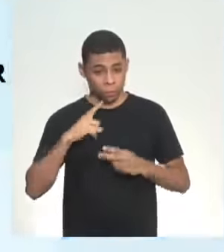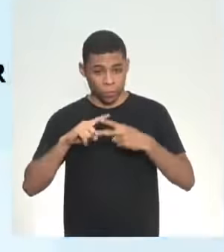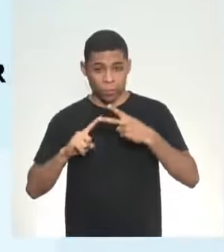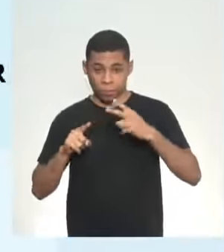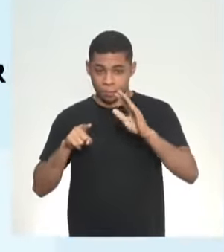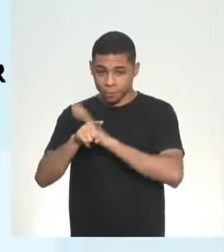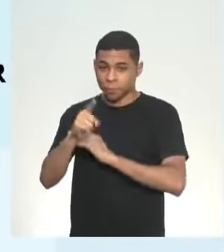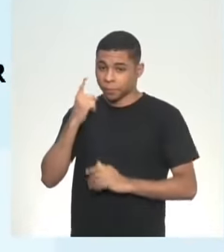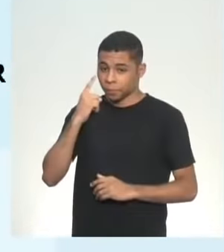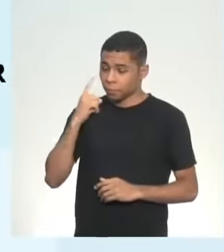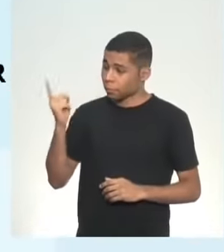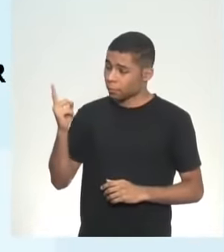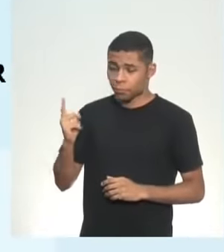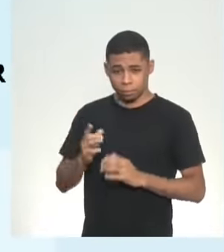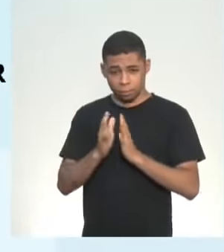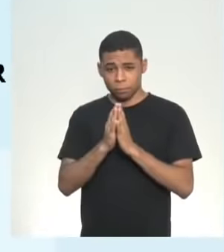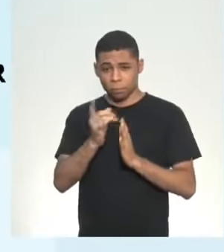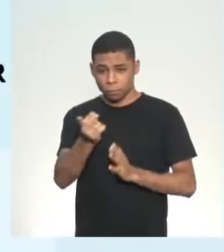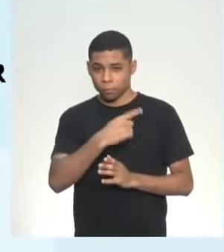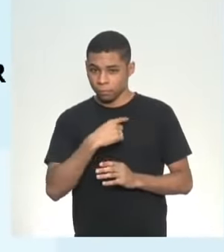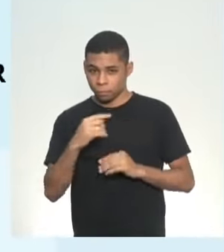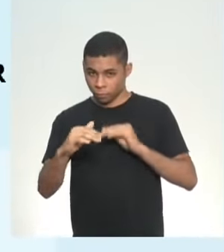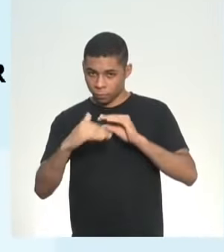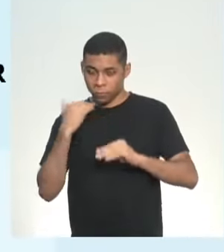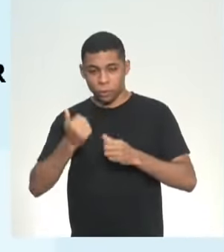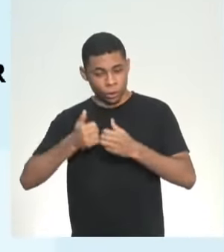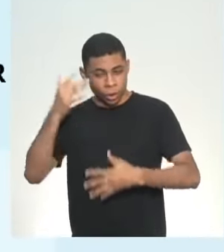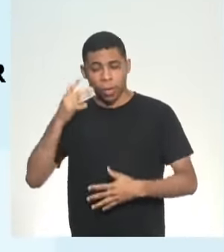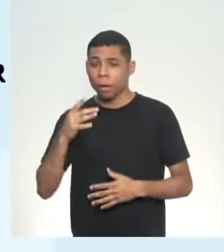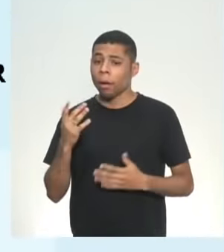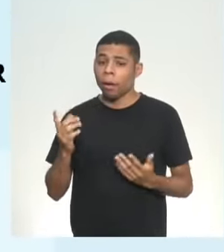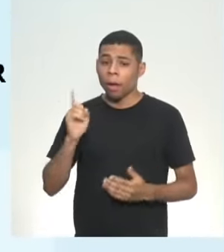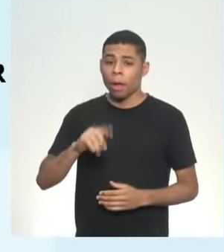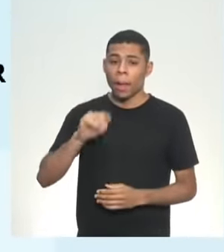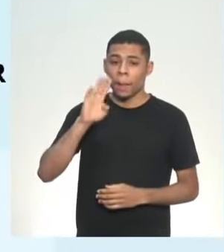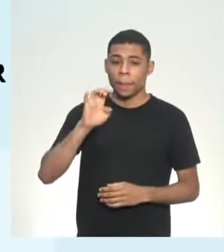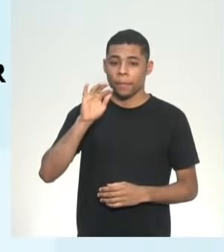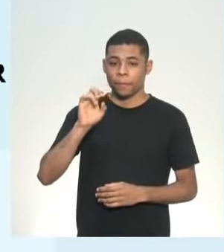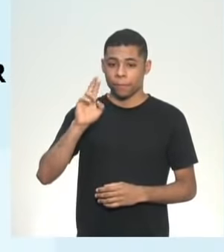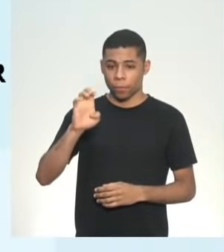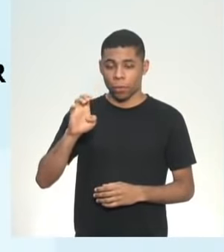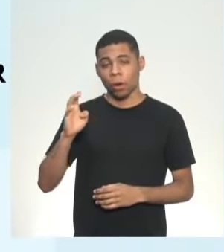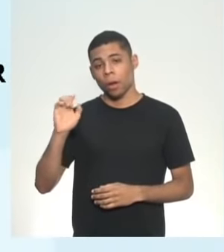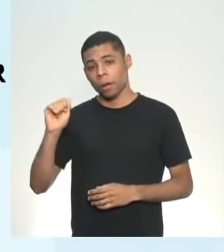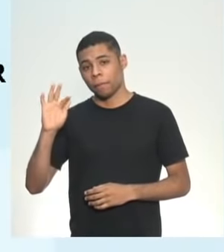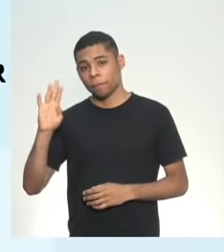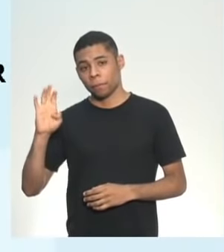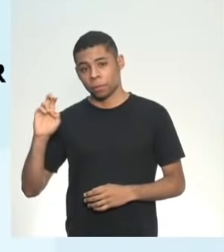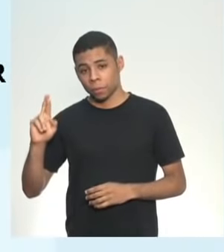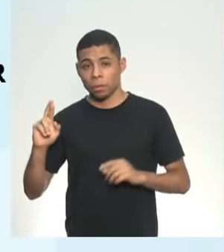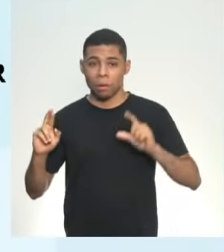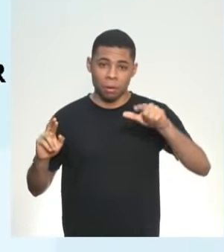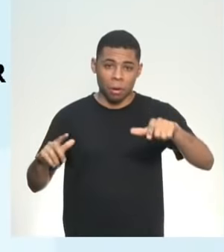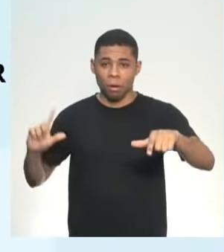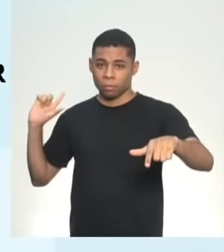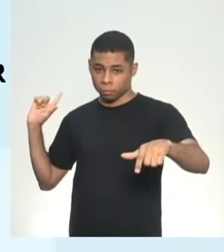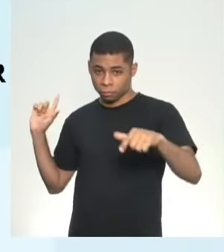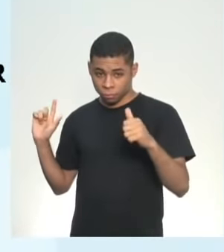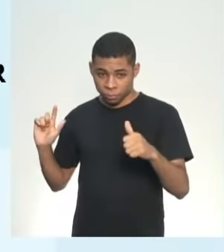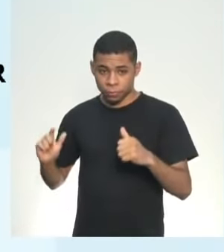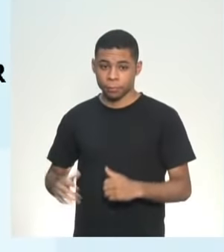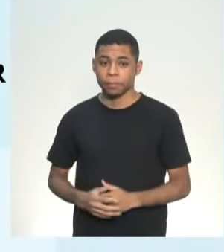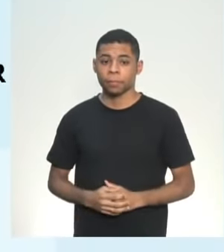duas perguntas lá na tela para vocês e vocês só vão escrever no chat para gente se é before After before after one